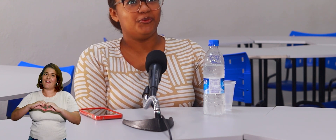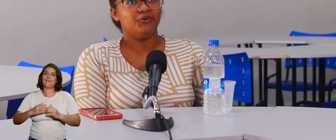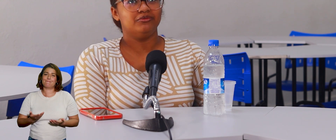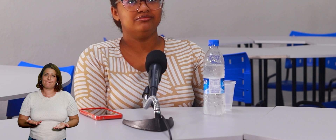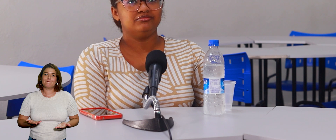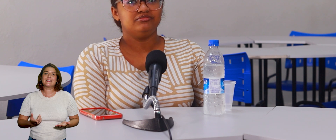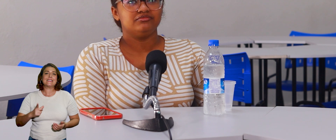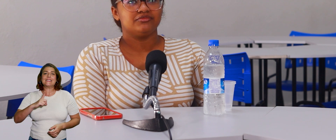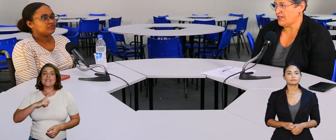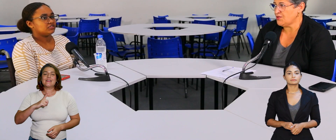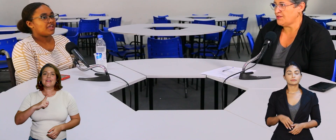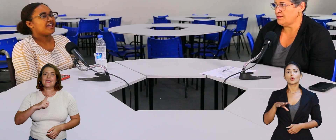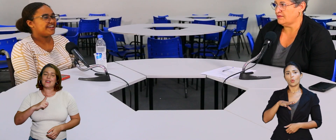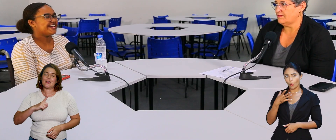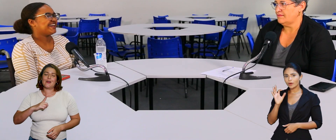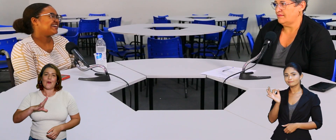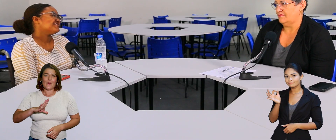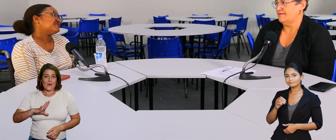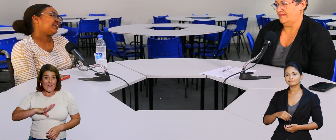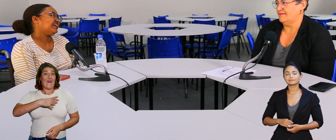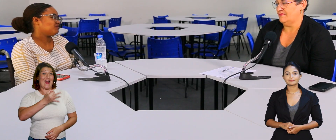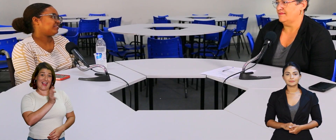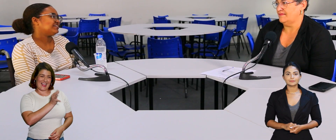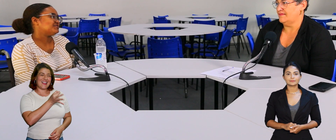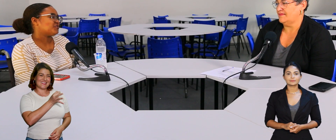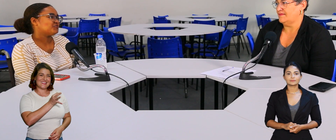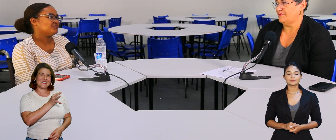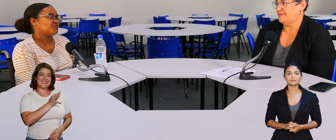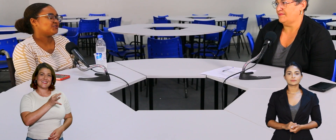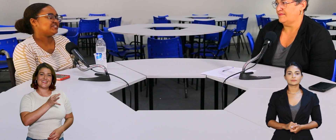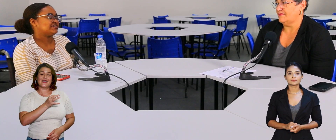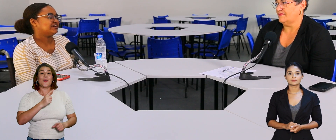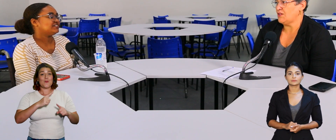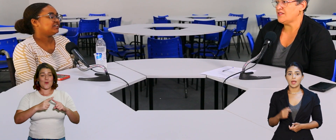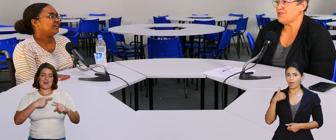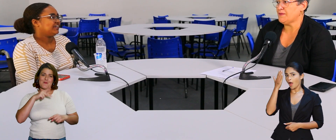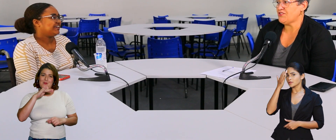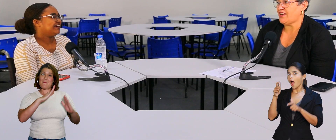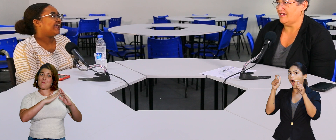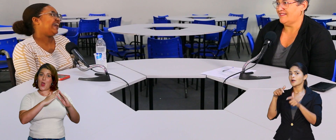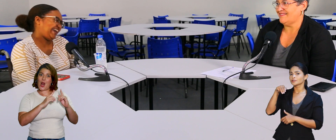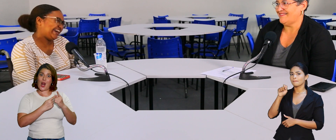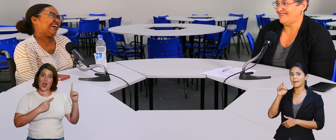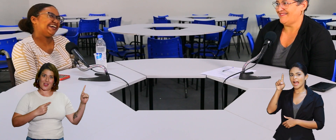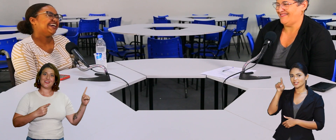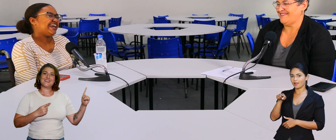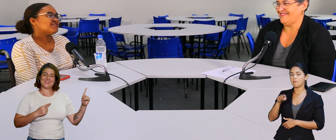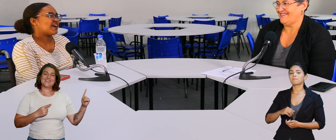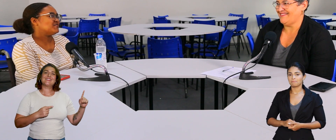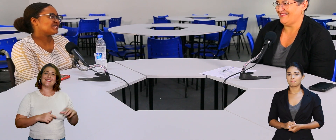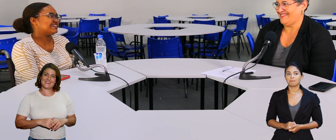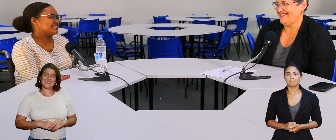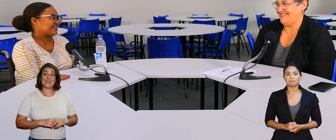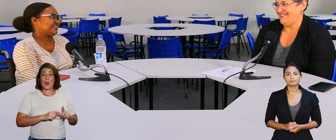um pouco. Corajoso. Porque, como eu falei, eu moro um pouco distante. Eu sei onde fica Magé.